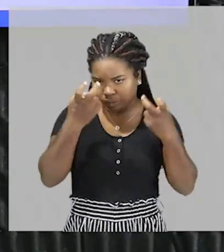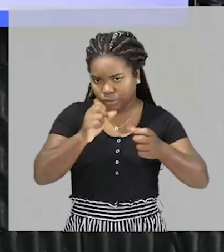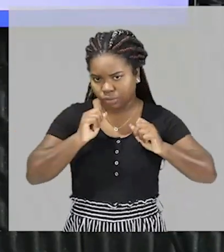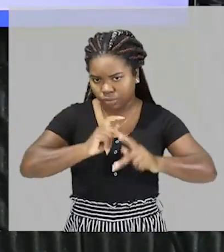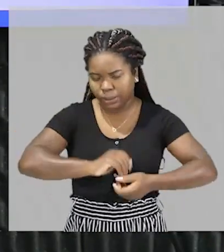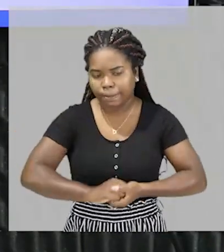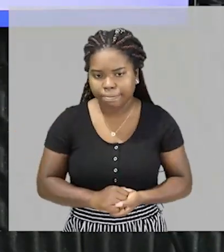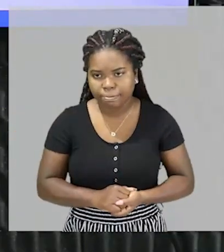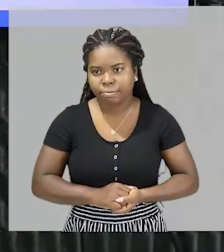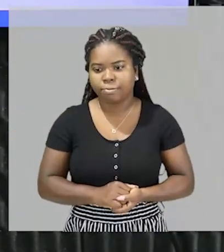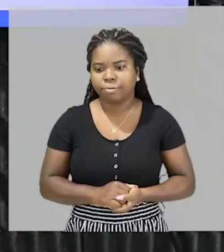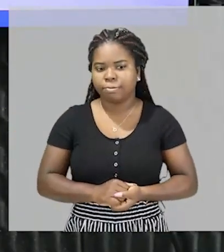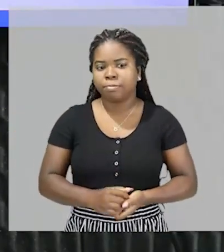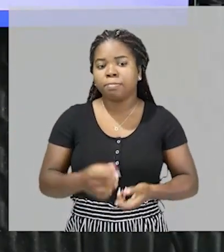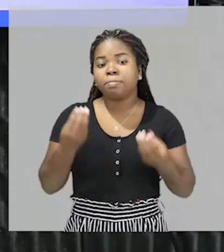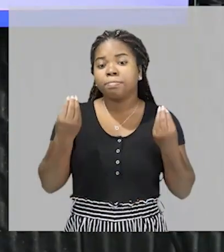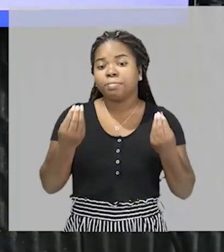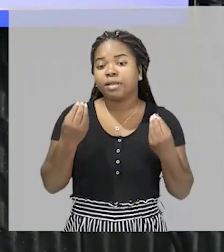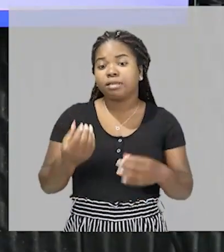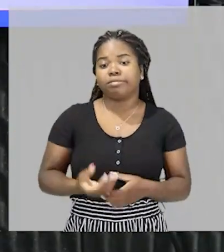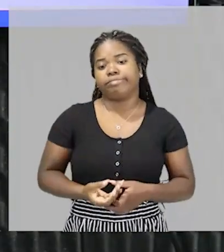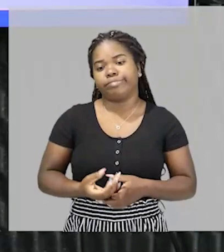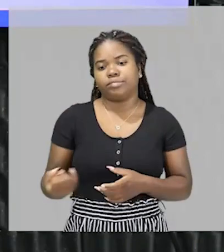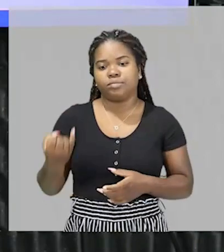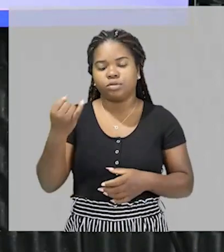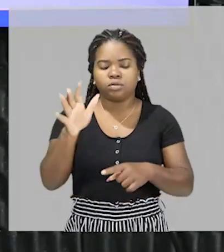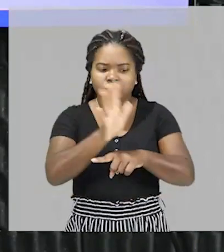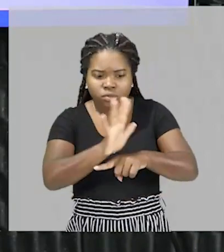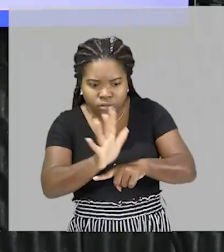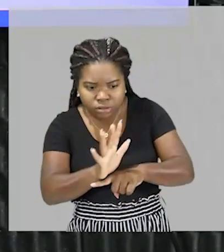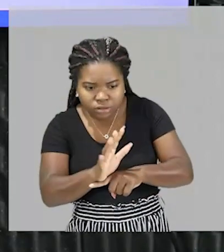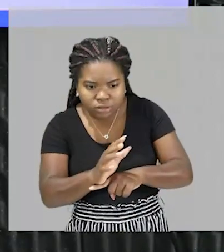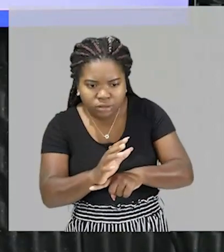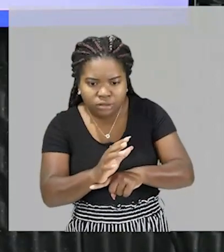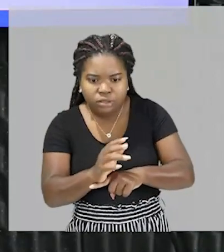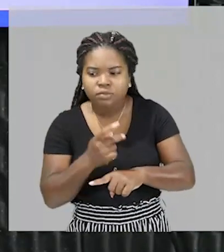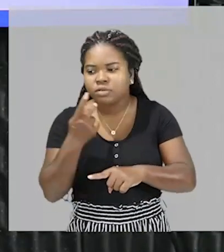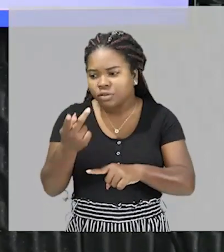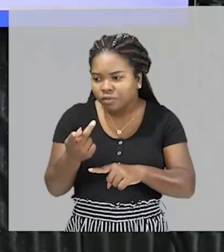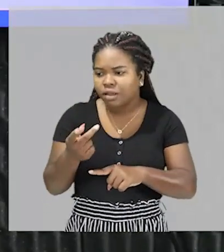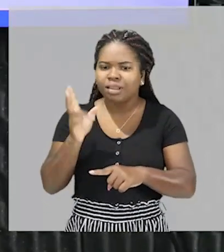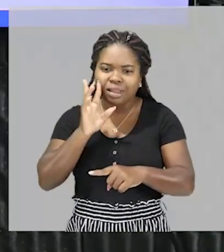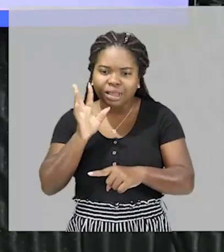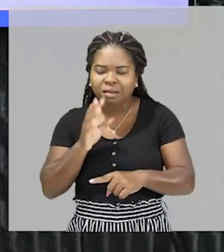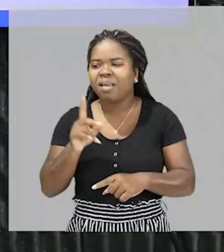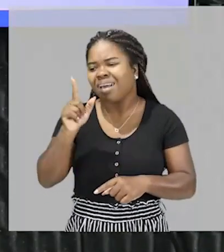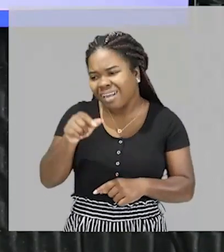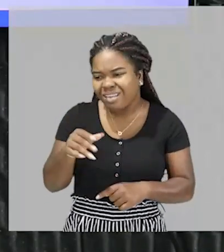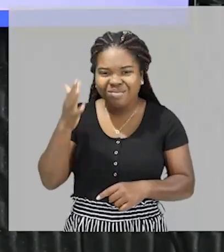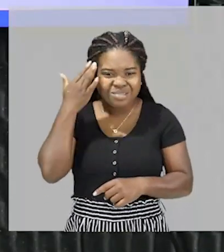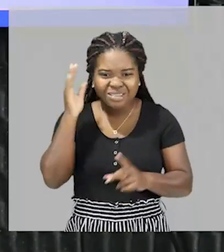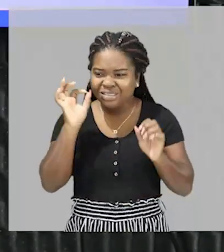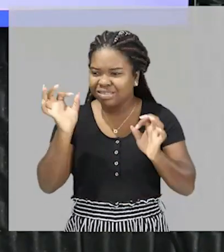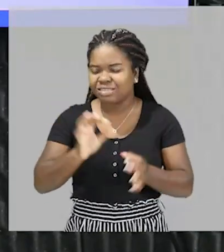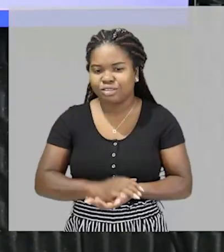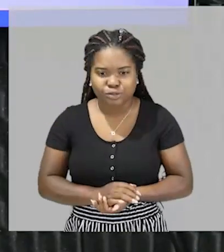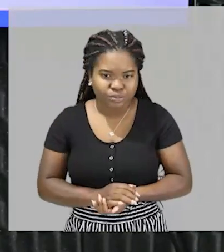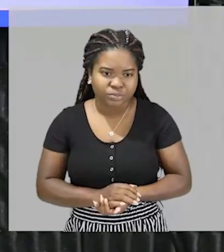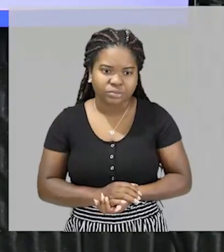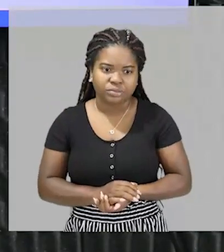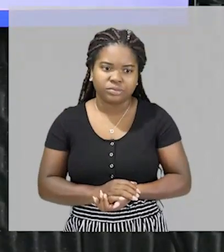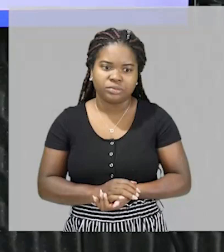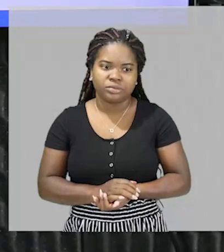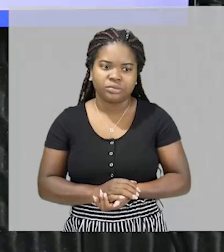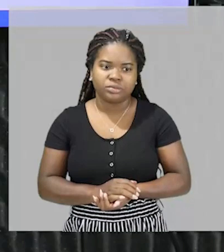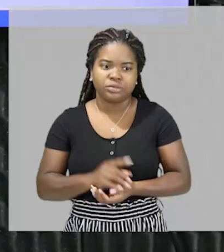narrativa. Para que isso é importante? É quando você assiste um filme e diz assim, o filme é legal? É, mas eu não entendi. Tu não admite que não entendeu. Normalmente tu diz